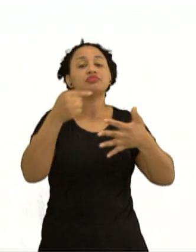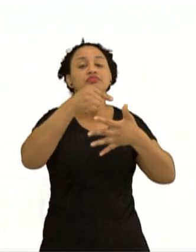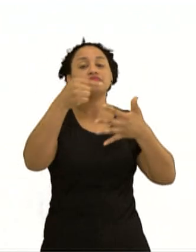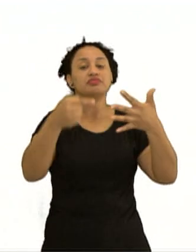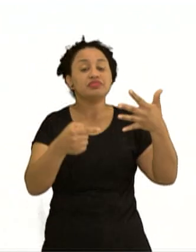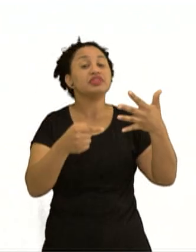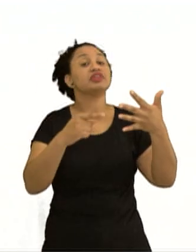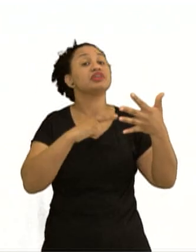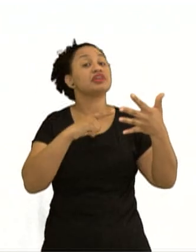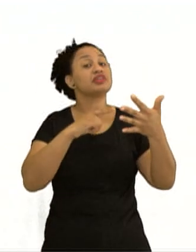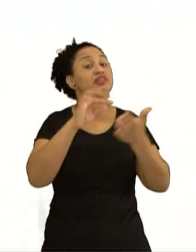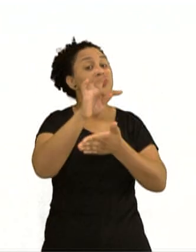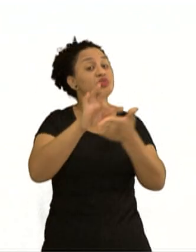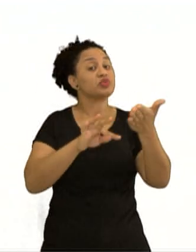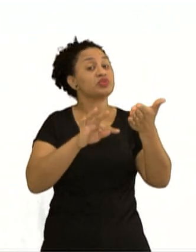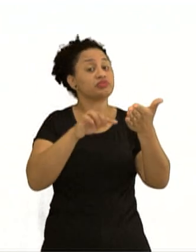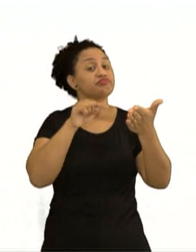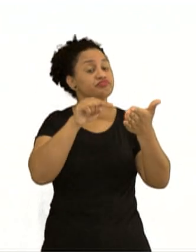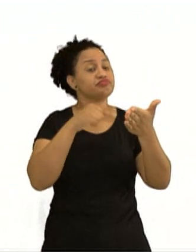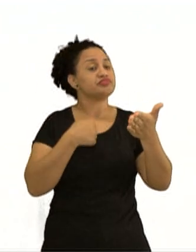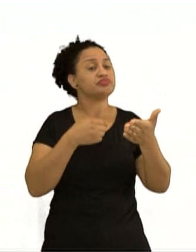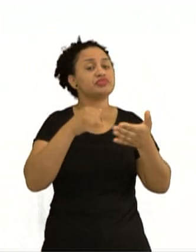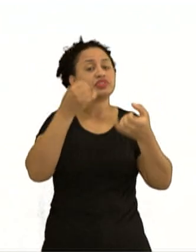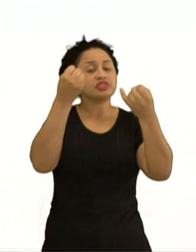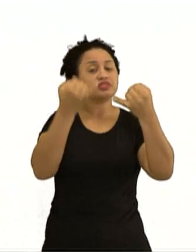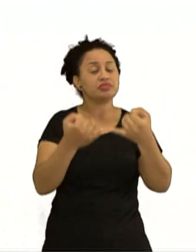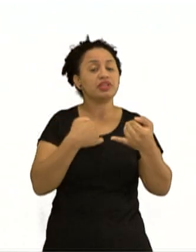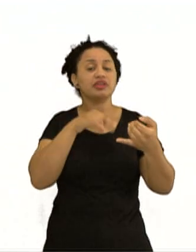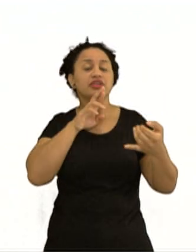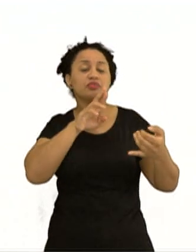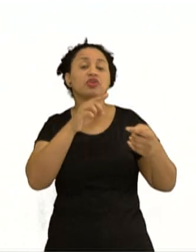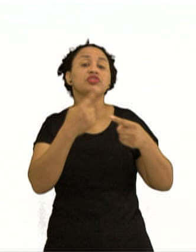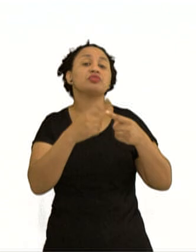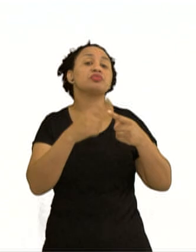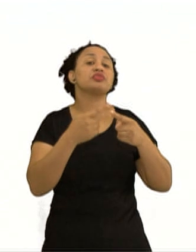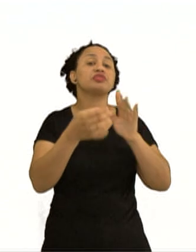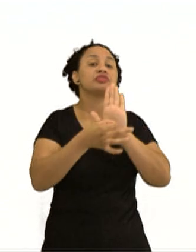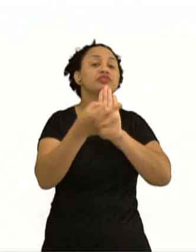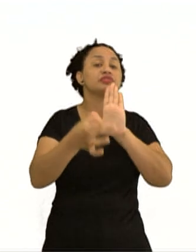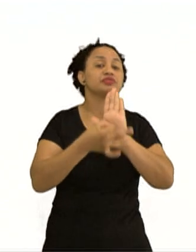do texto. Isso mesmo. Justifique por que essa crítica.